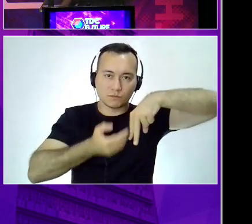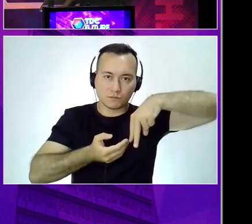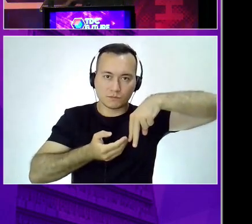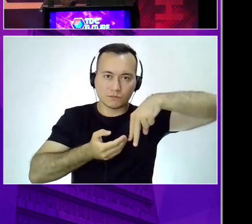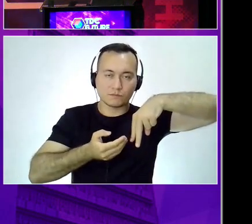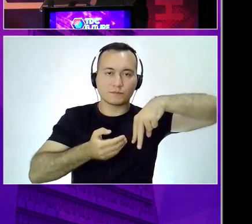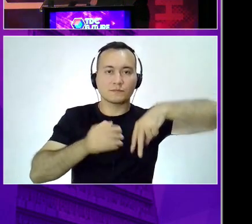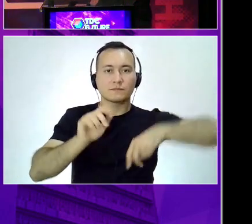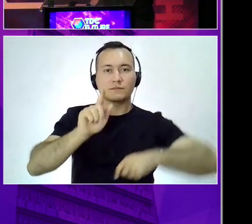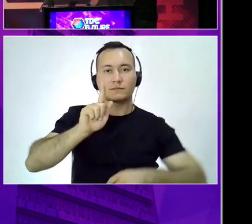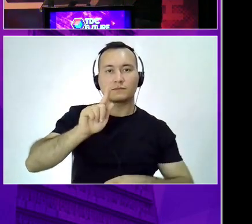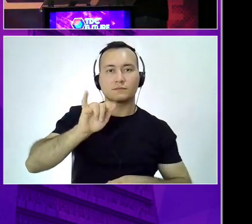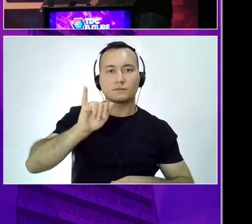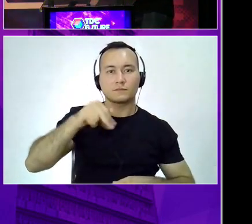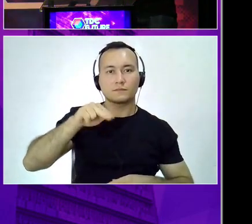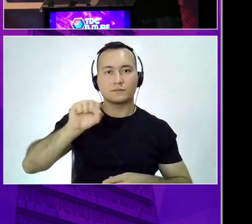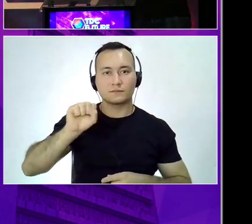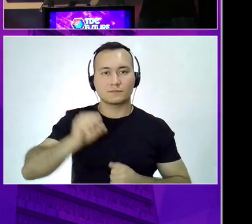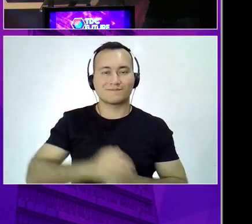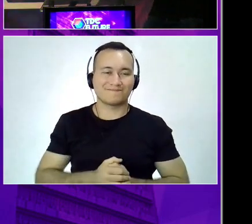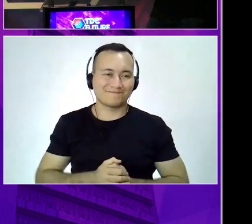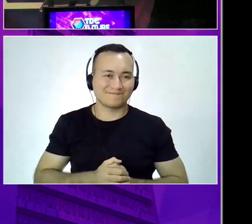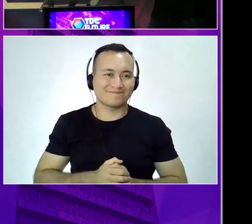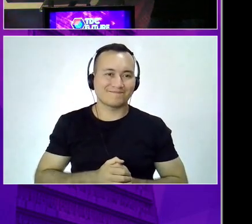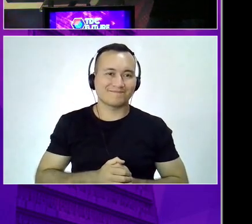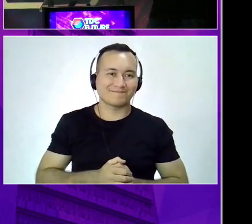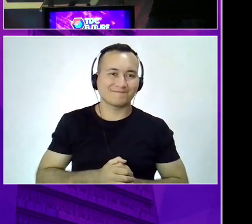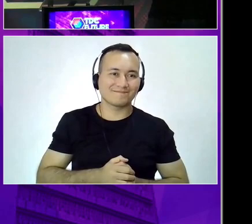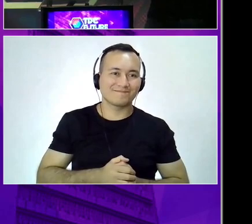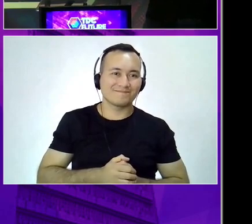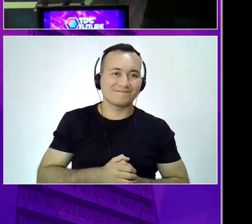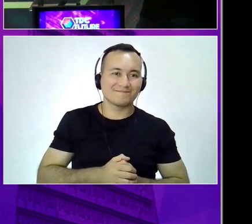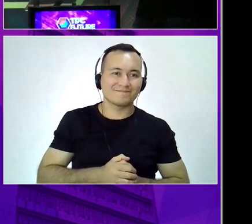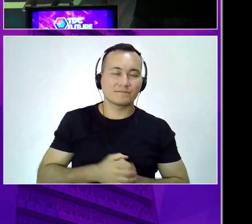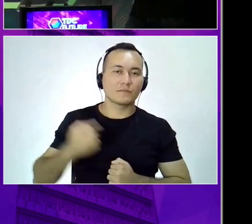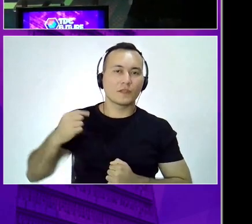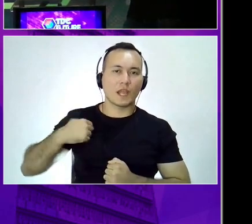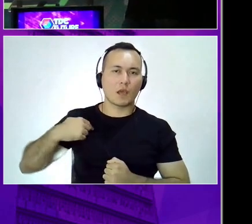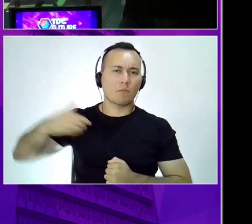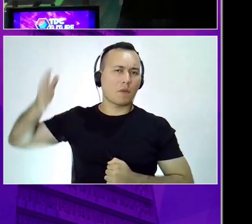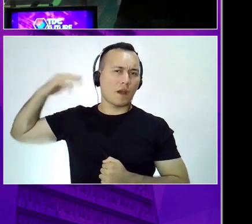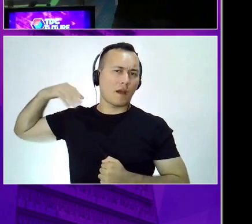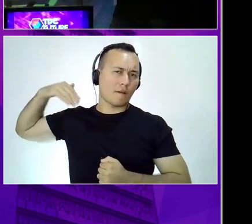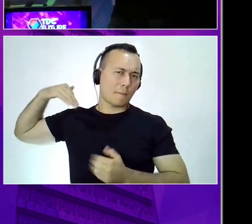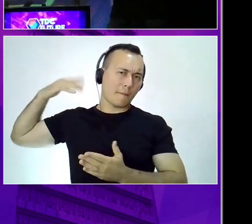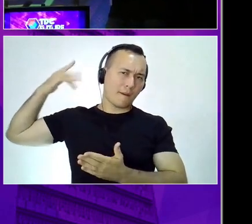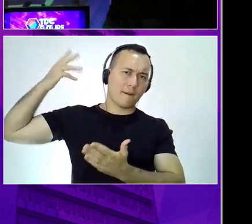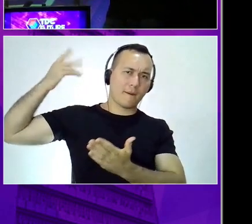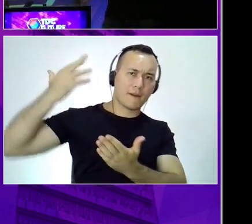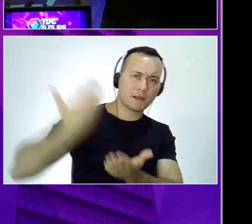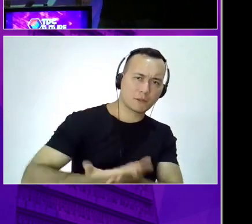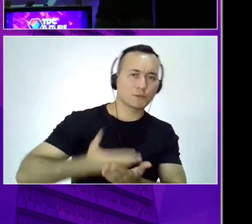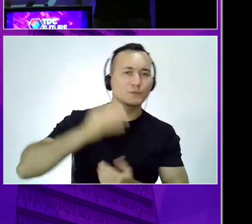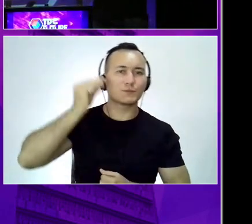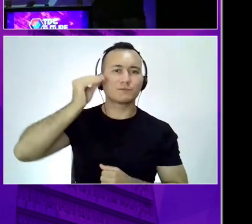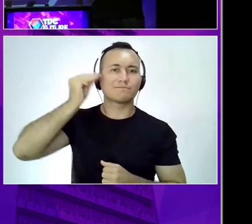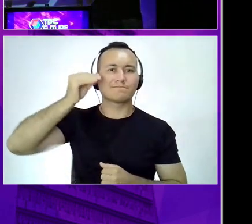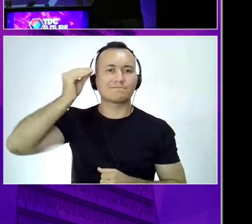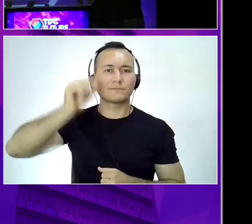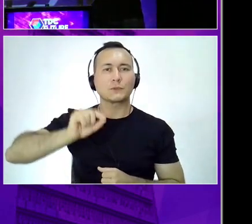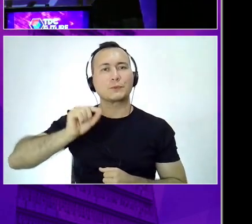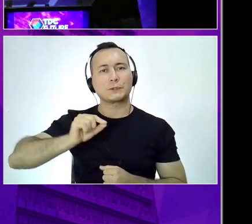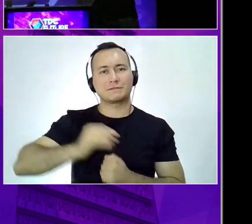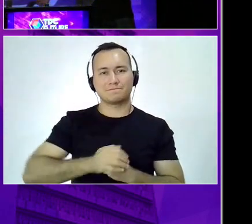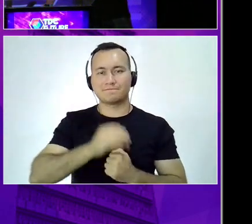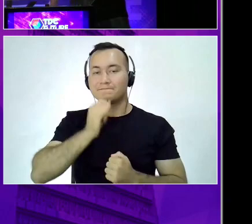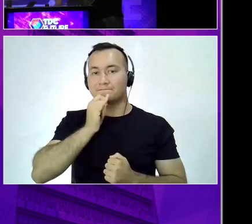aí eu vou falar um pouquinho sobre a minha trajetória, né? A minha mudança de desenvolvedor,